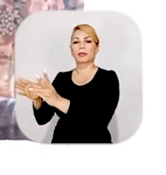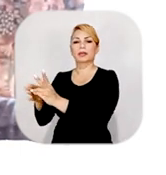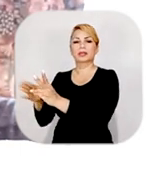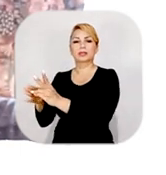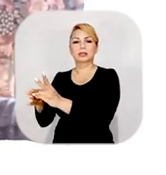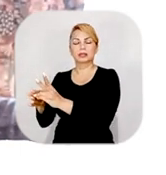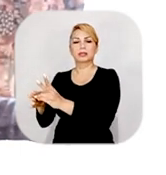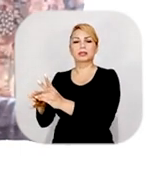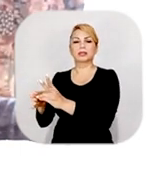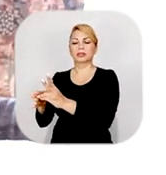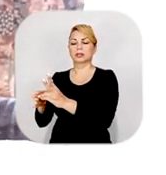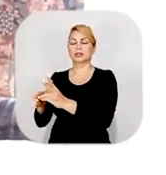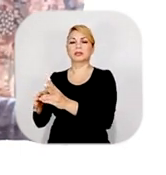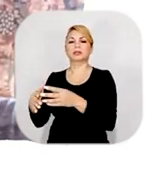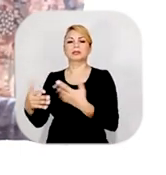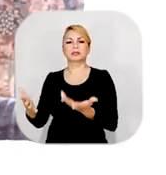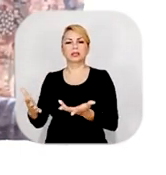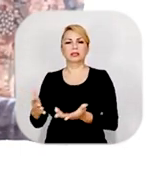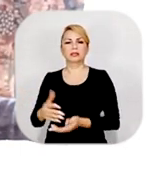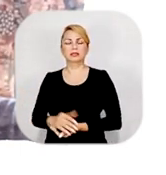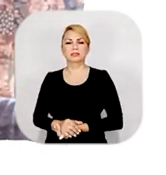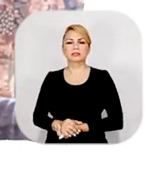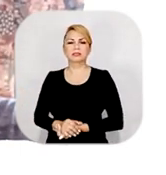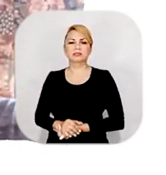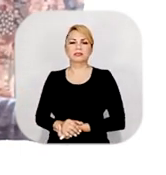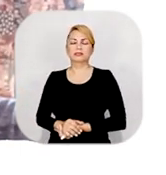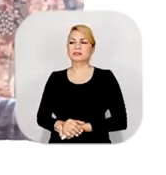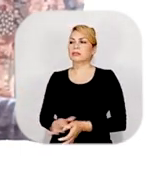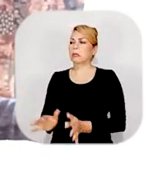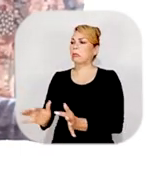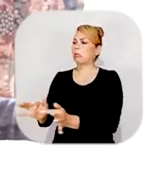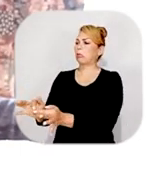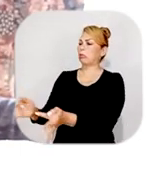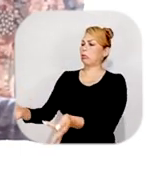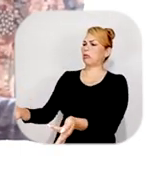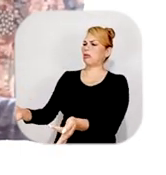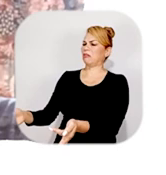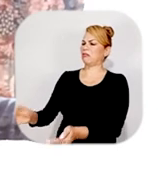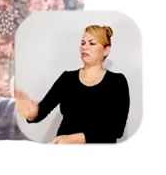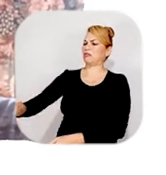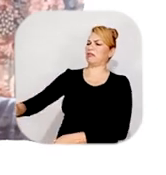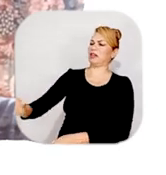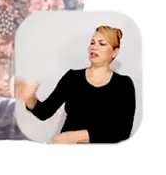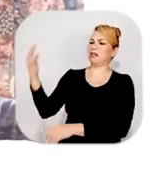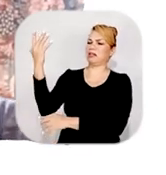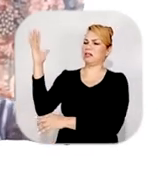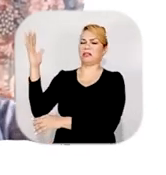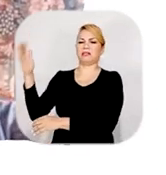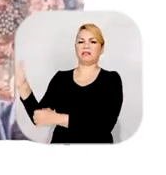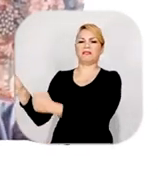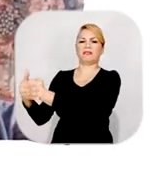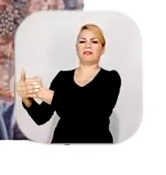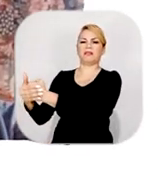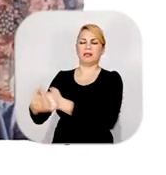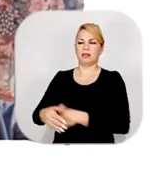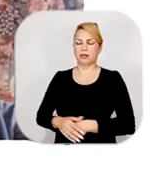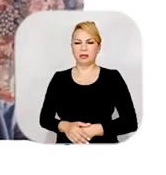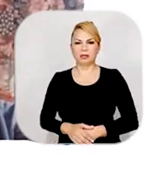mesmo põe ela num plano assim quase que fique aí nas reservas e